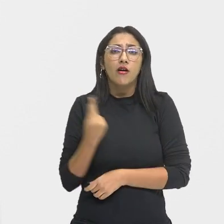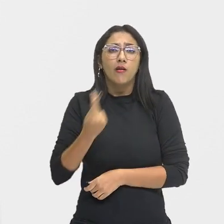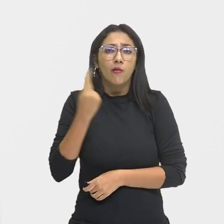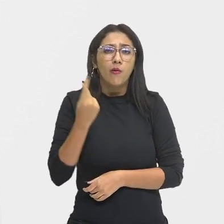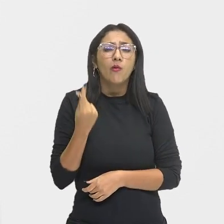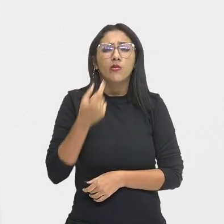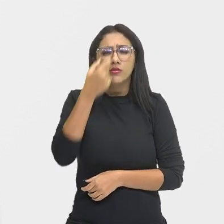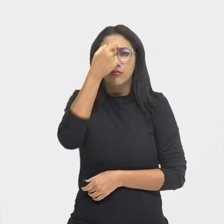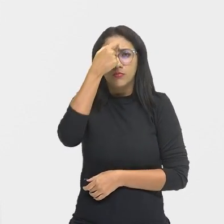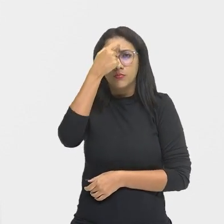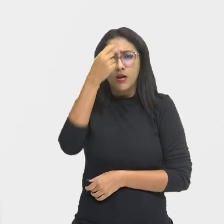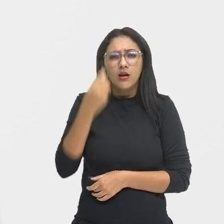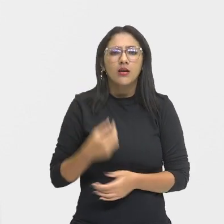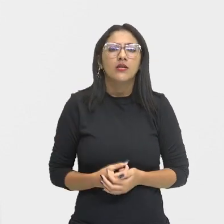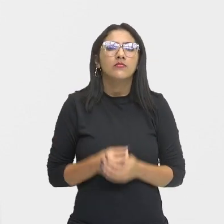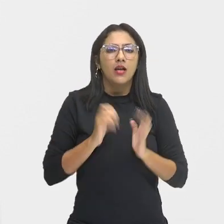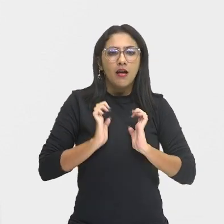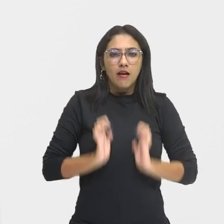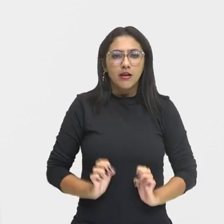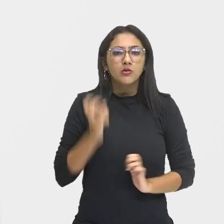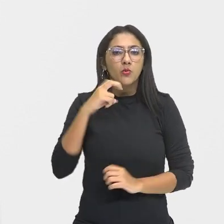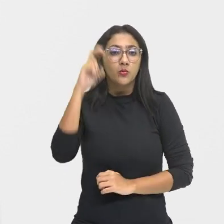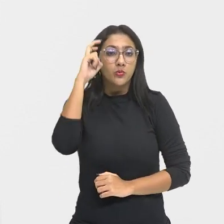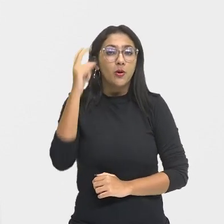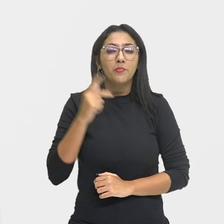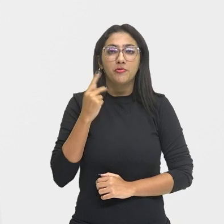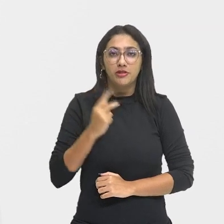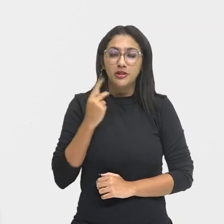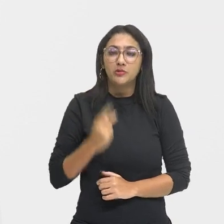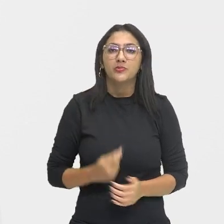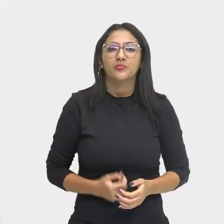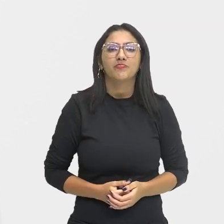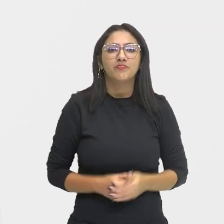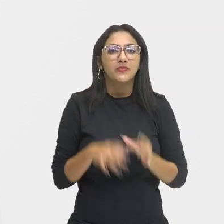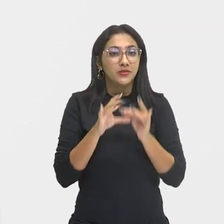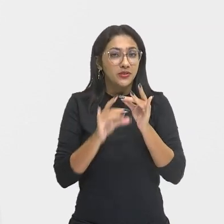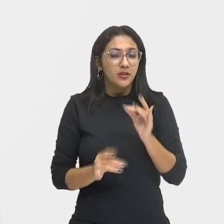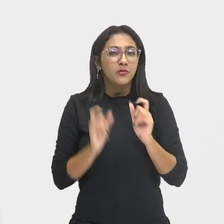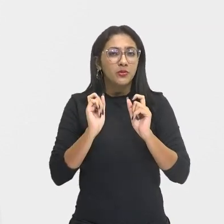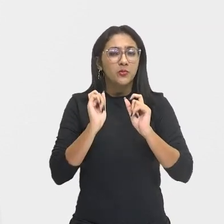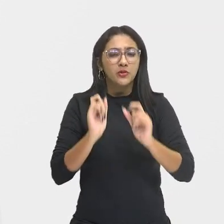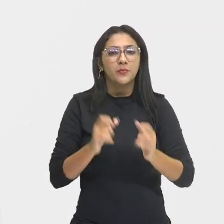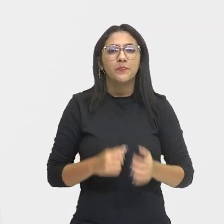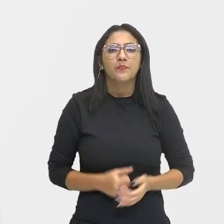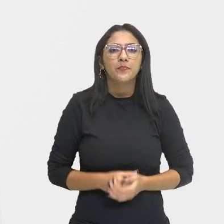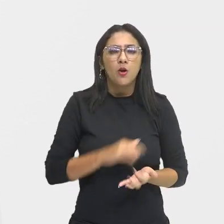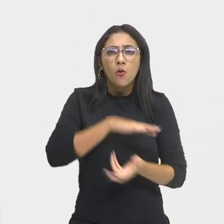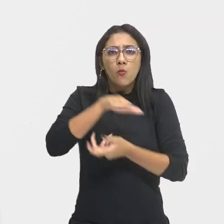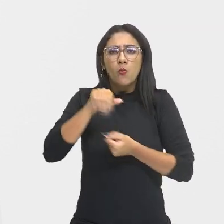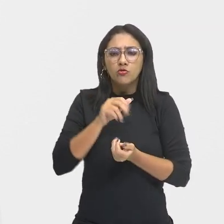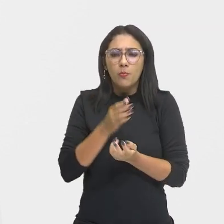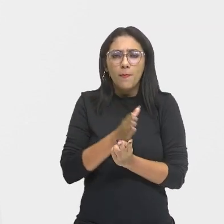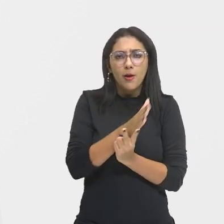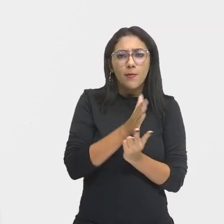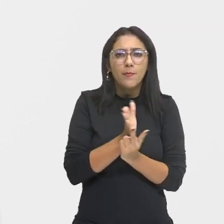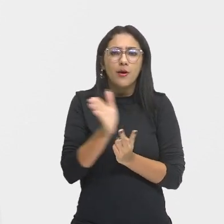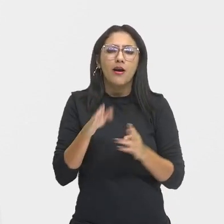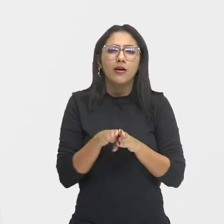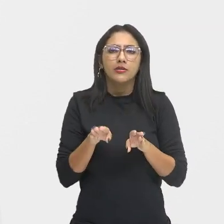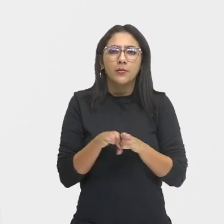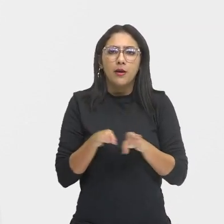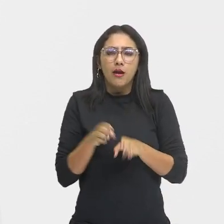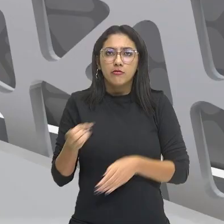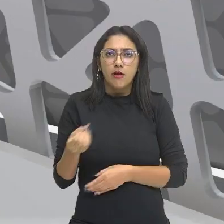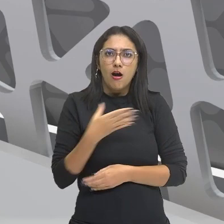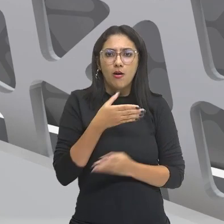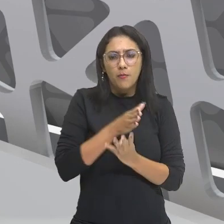morais, éticos, estéticos, culturais e políticos. Detalhamento desse objeto de conhecimento, o mundo bipolar e a nova ordem